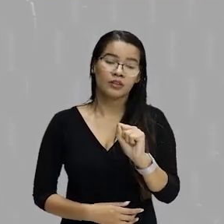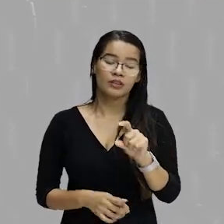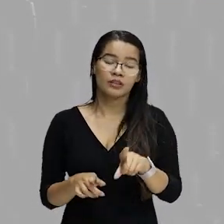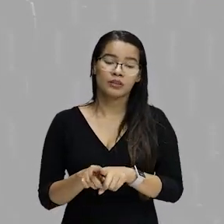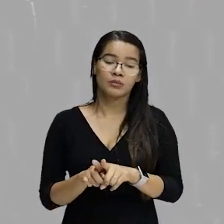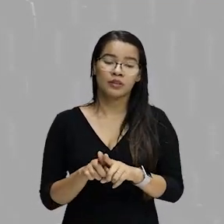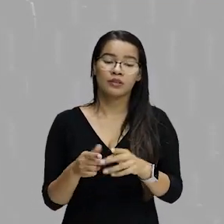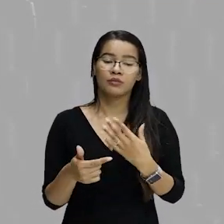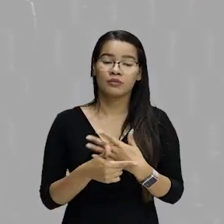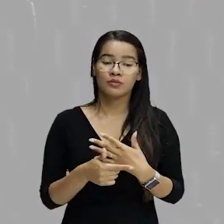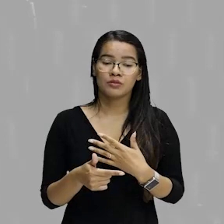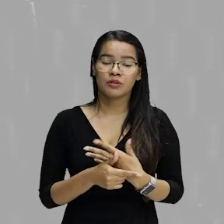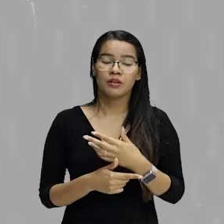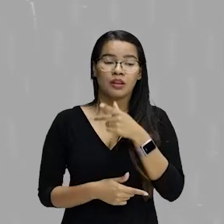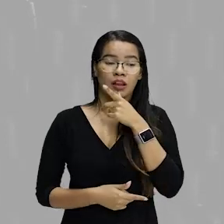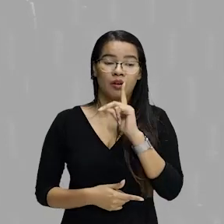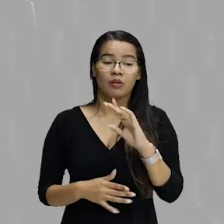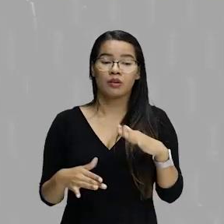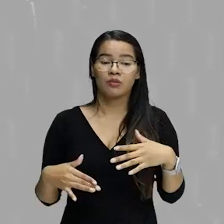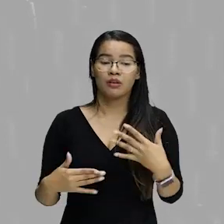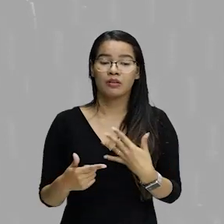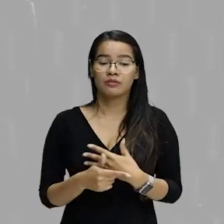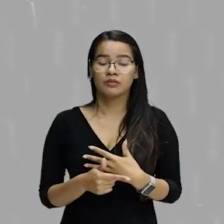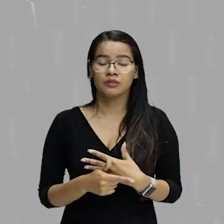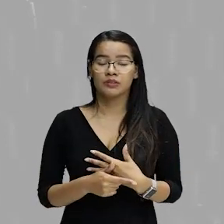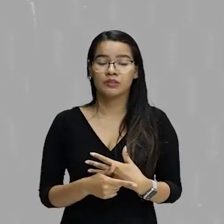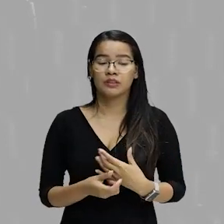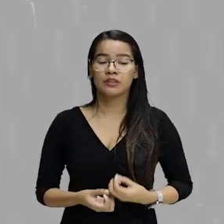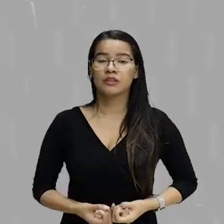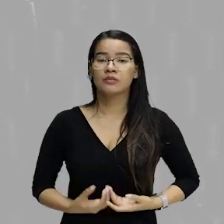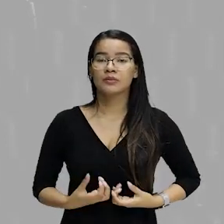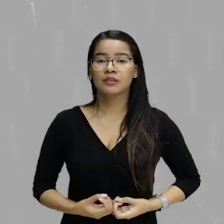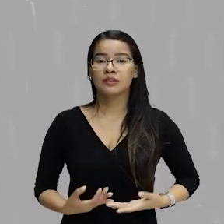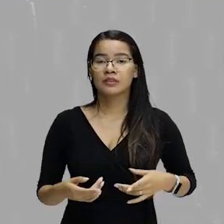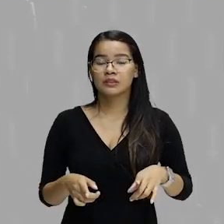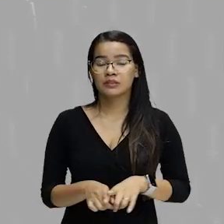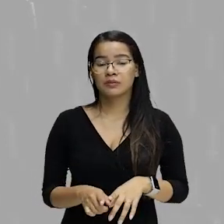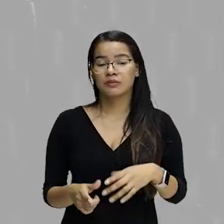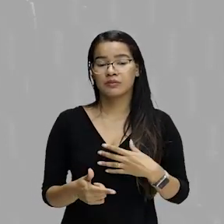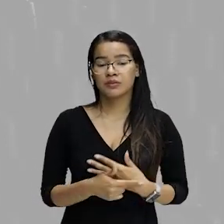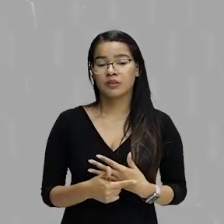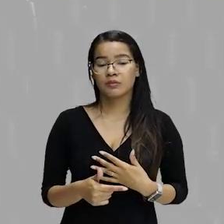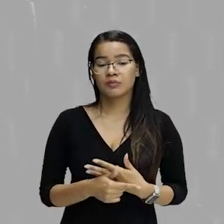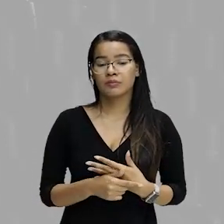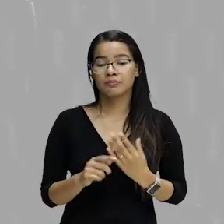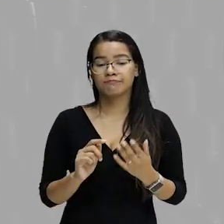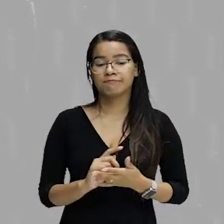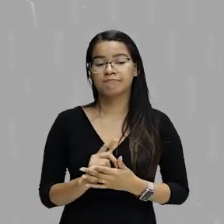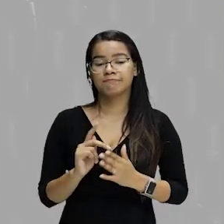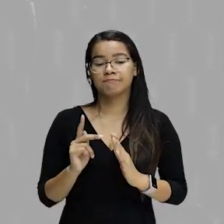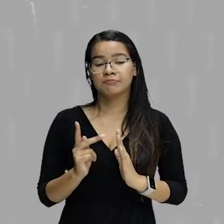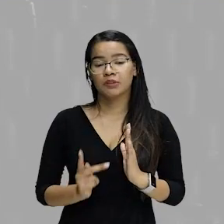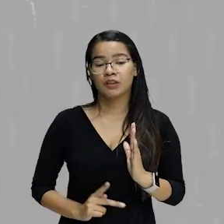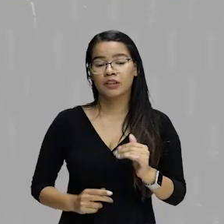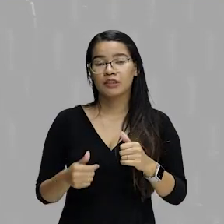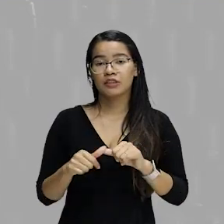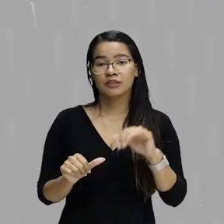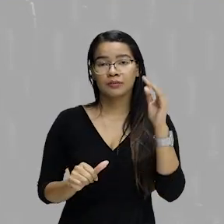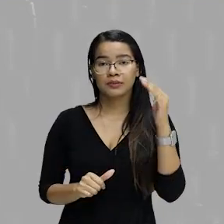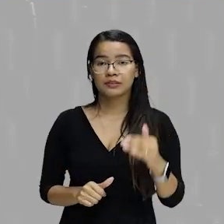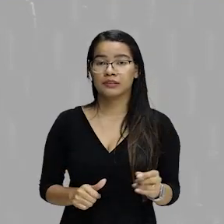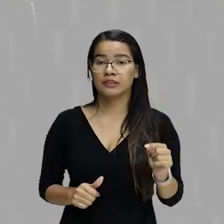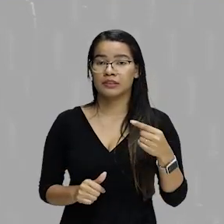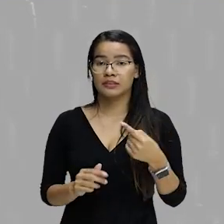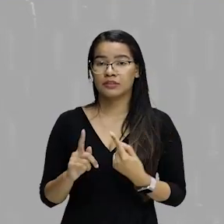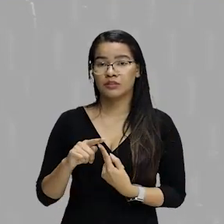funções da linguagem. Qual? A função expressiva e a função poética. Elas estão aí presentes nesse tipo